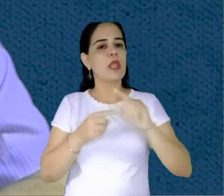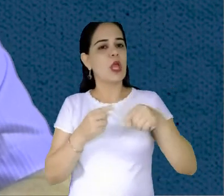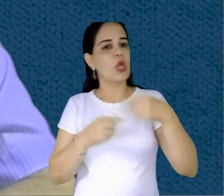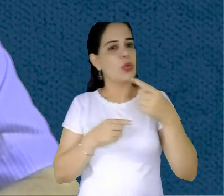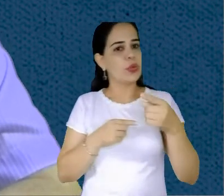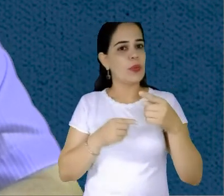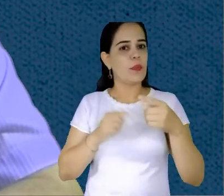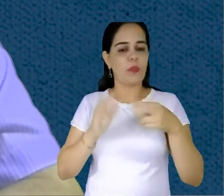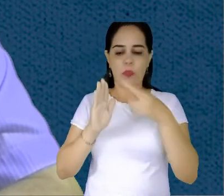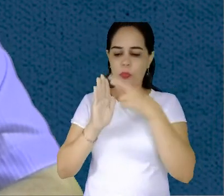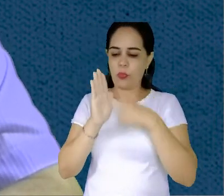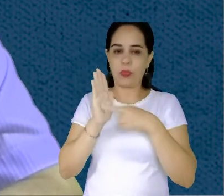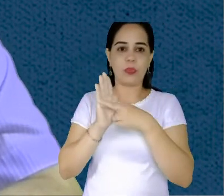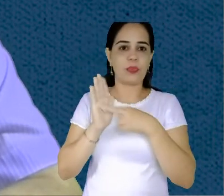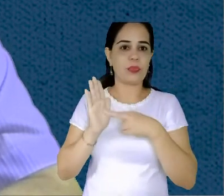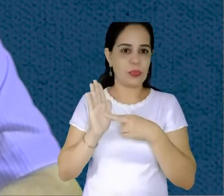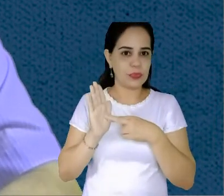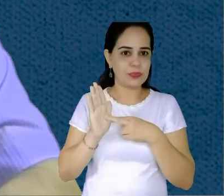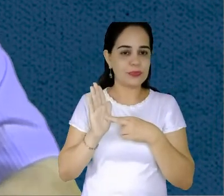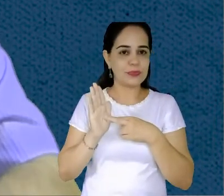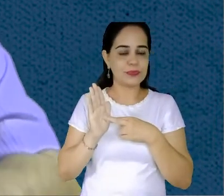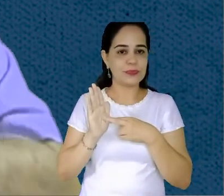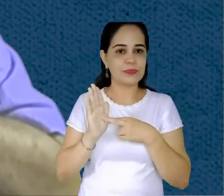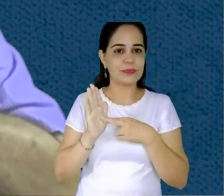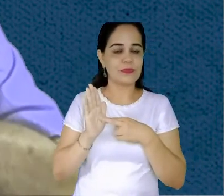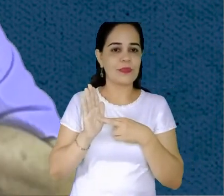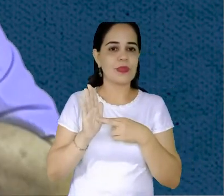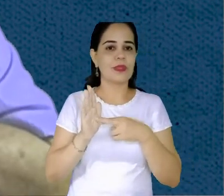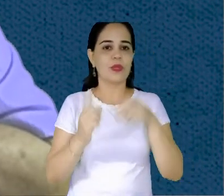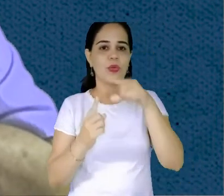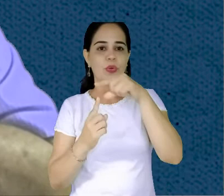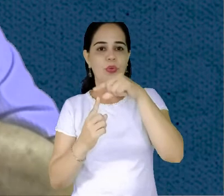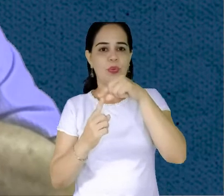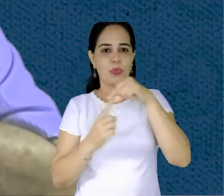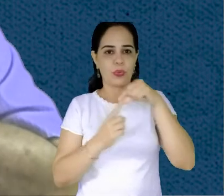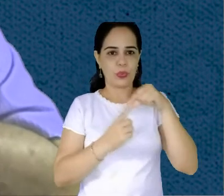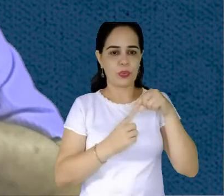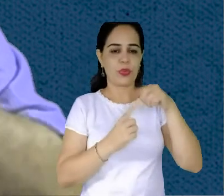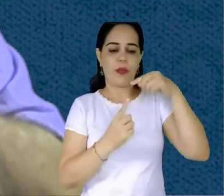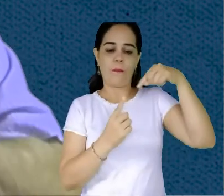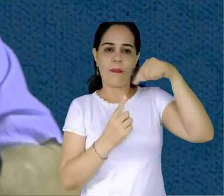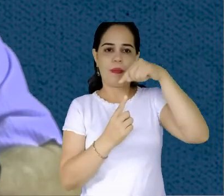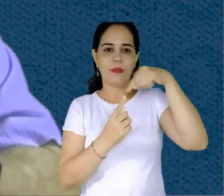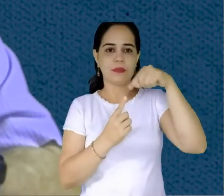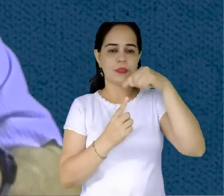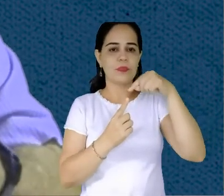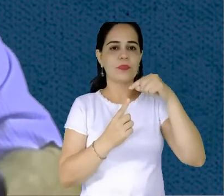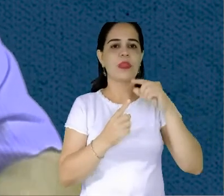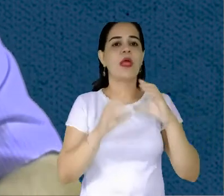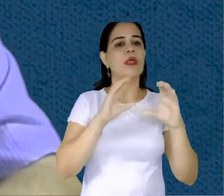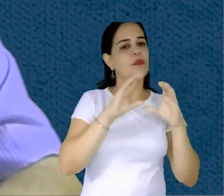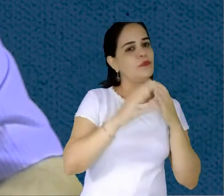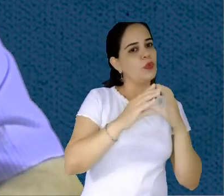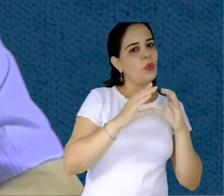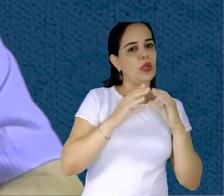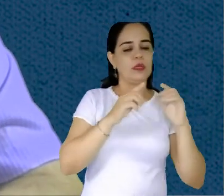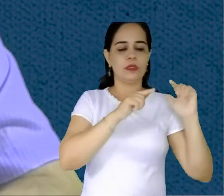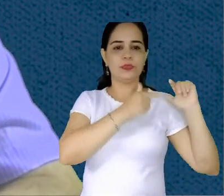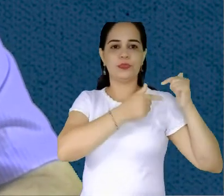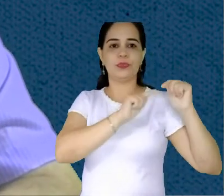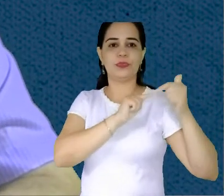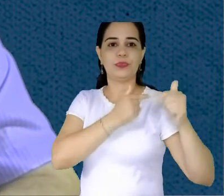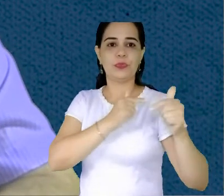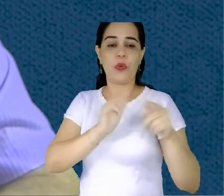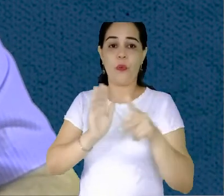o cerimonial, não é? O cântico Bene Creator, que é um cântico tradicional nas missas de